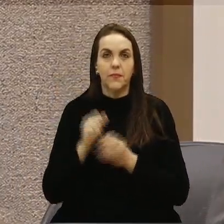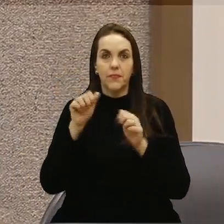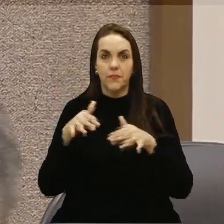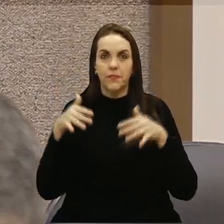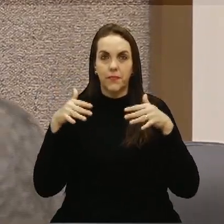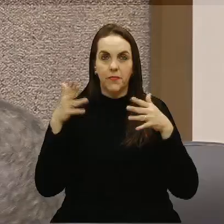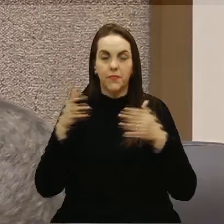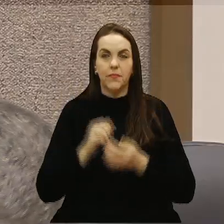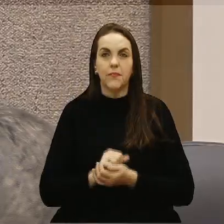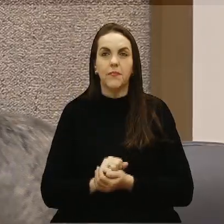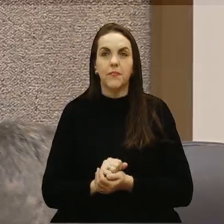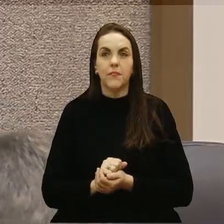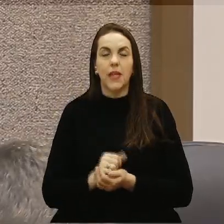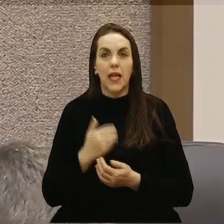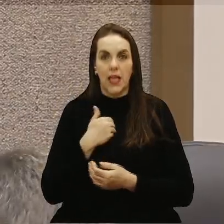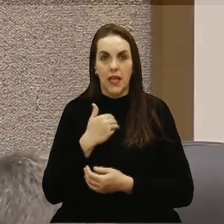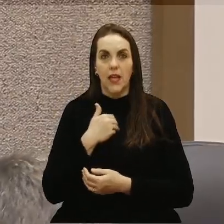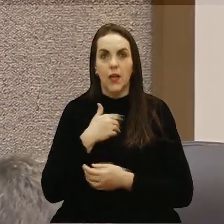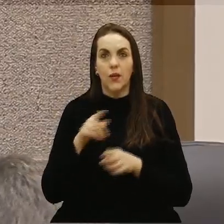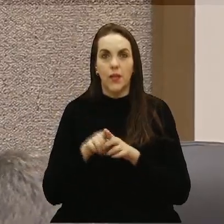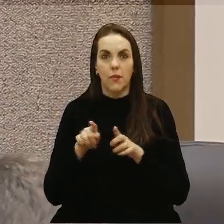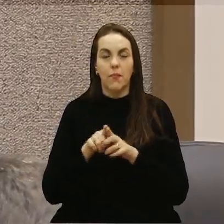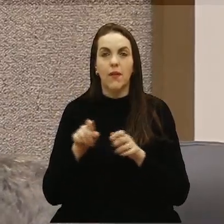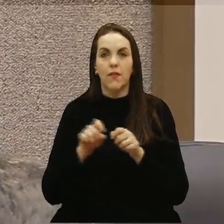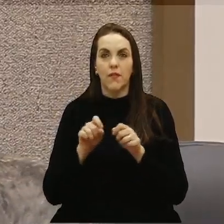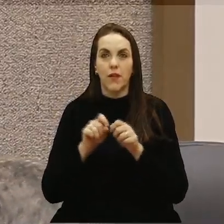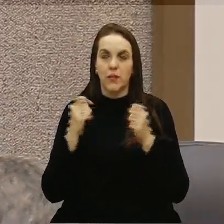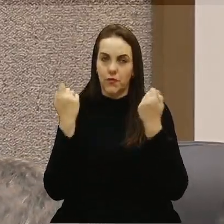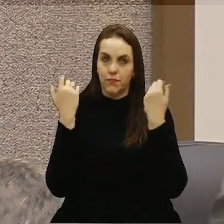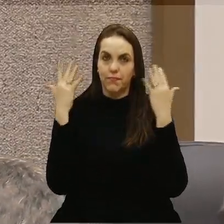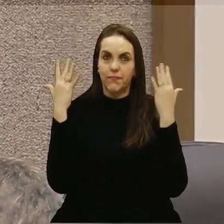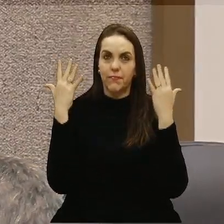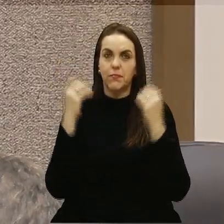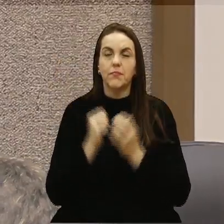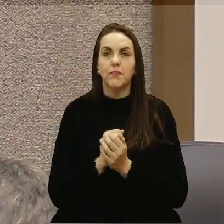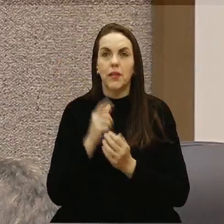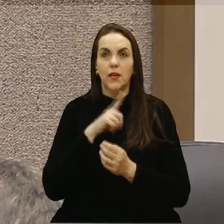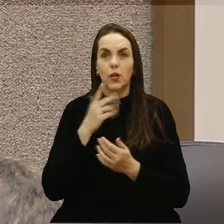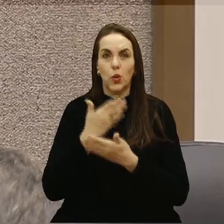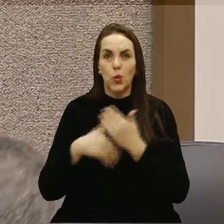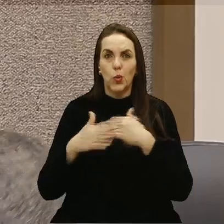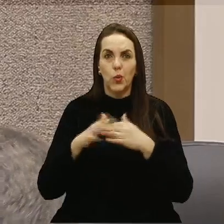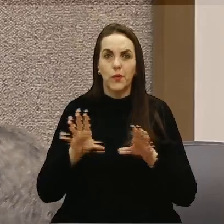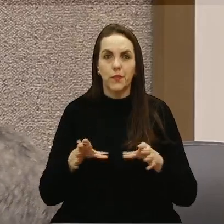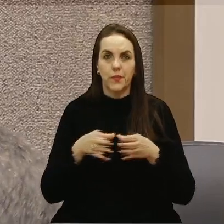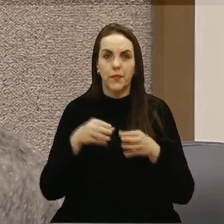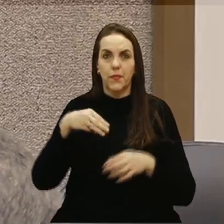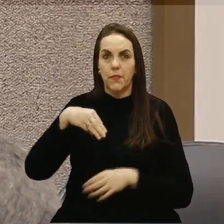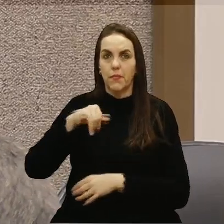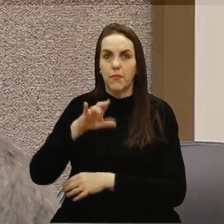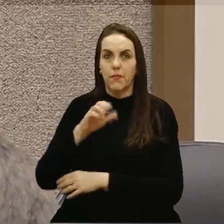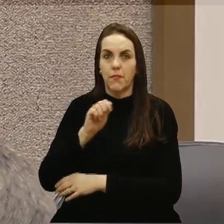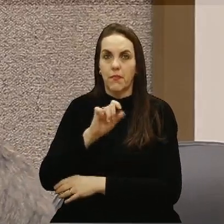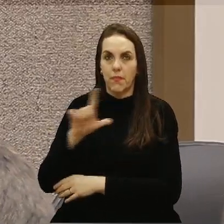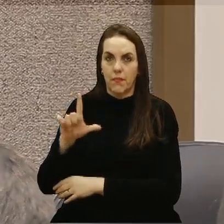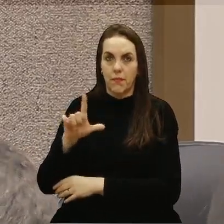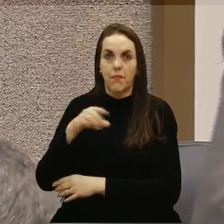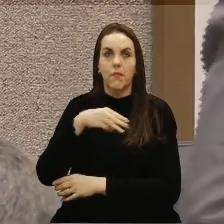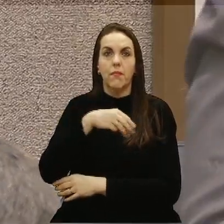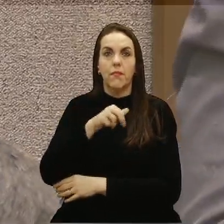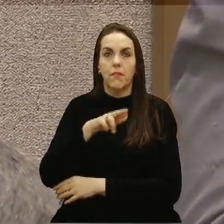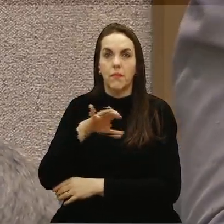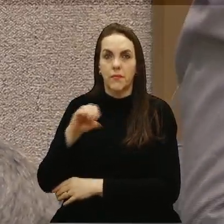nesta casa. Senhor presidente. E eu faço um voto de congratulações a toda a equipe do Micael e o Mário, porque